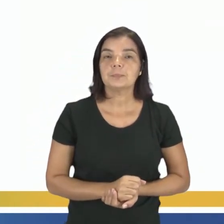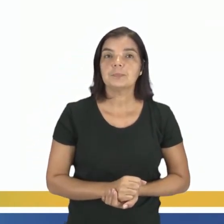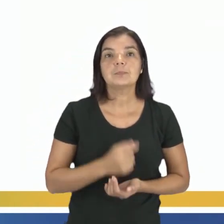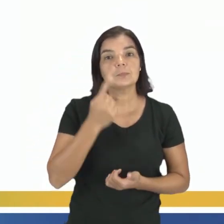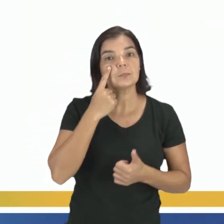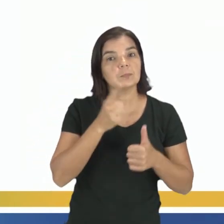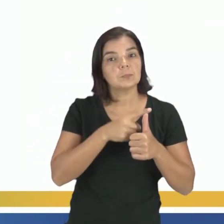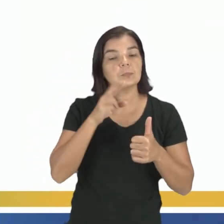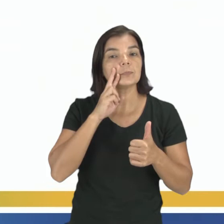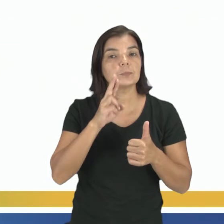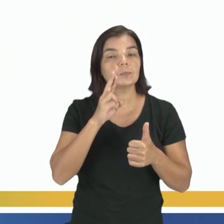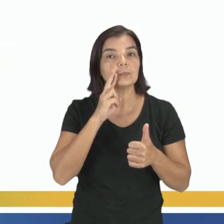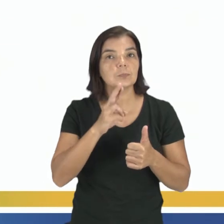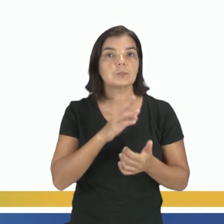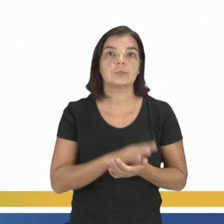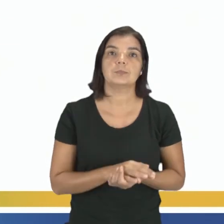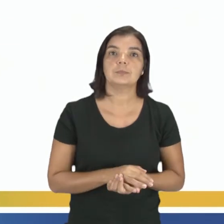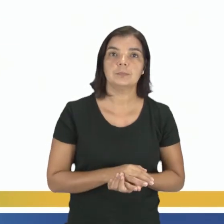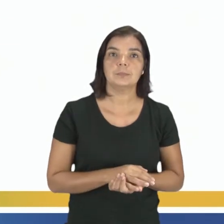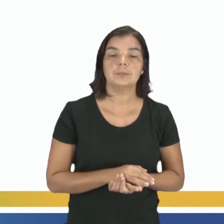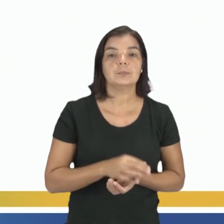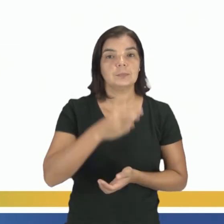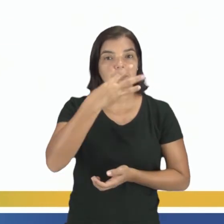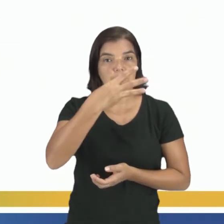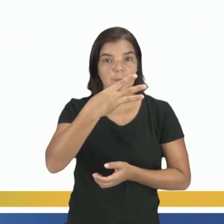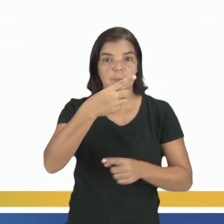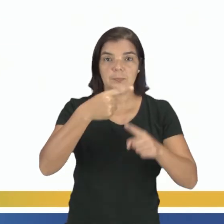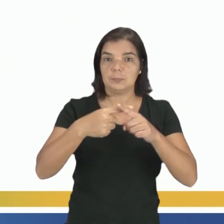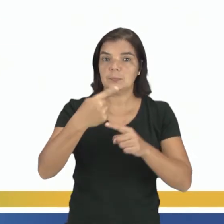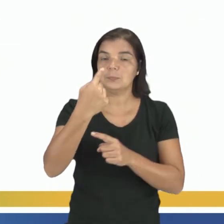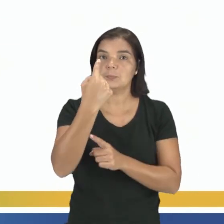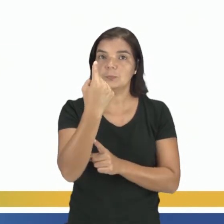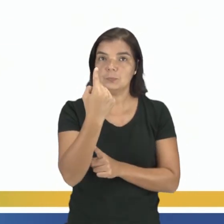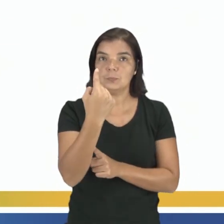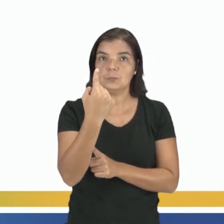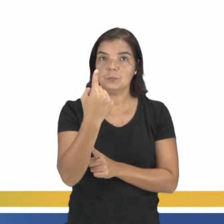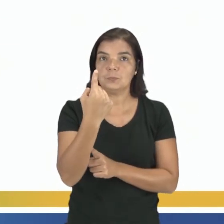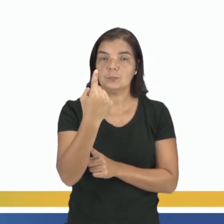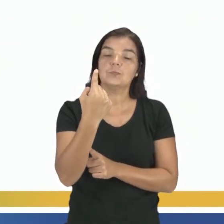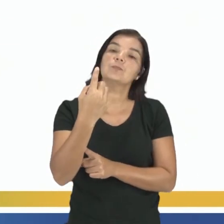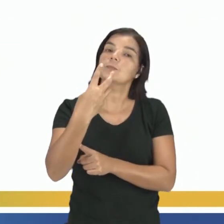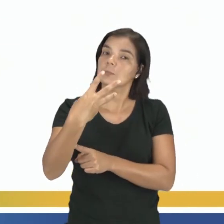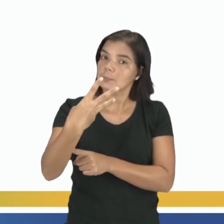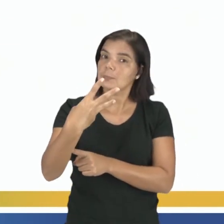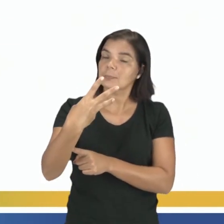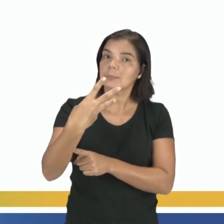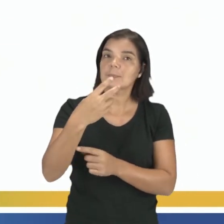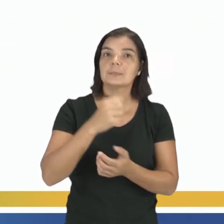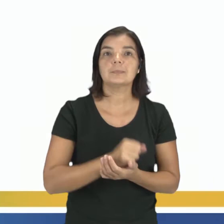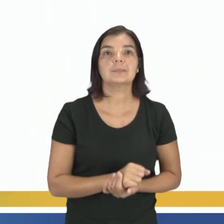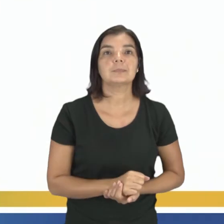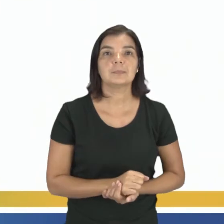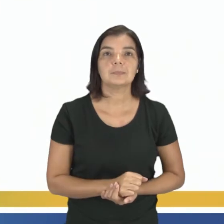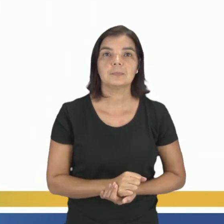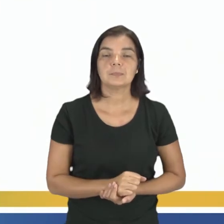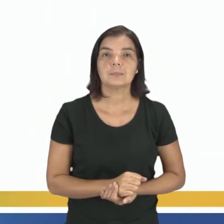vou primeiro resolver aí a minha potência. 3 vezes 1 é 3. 3 vezes